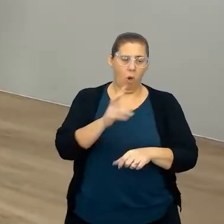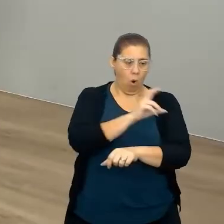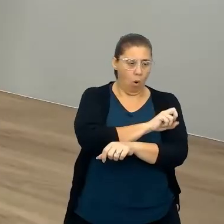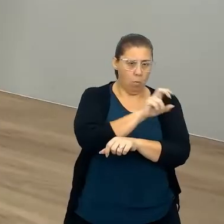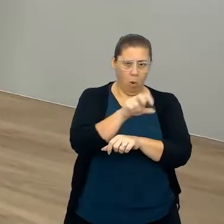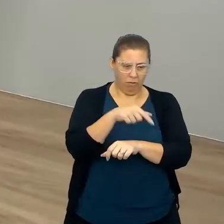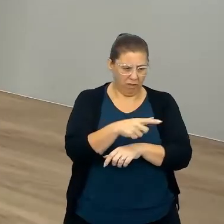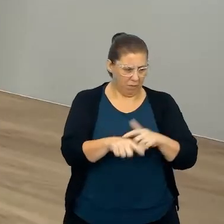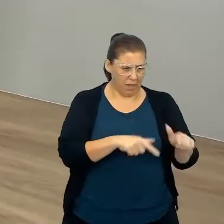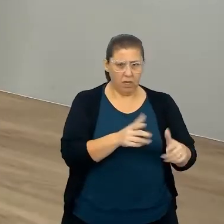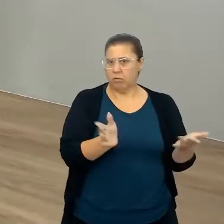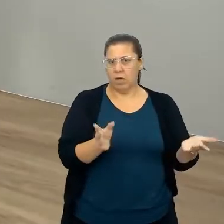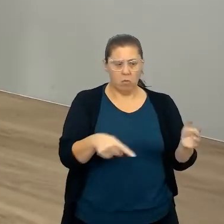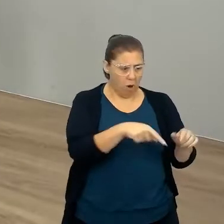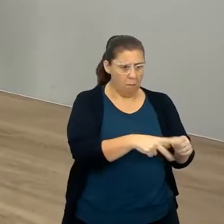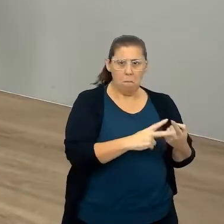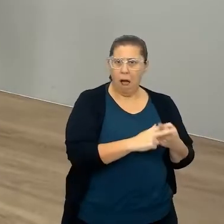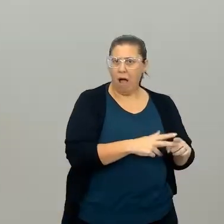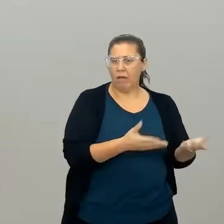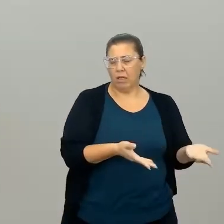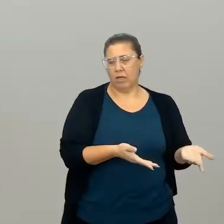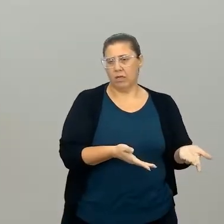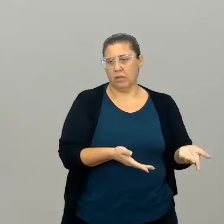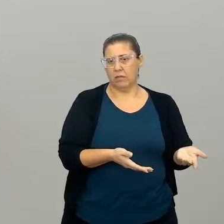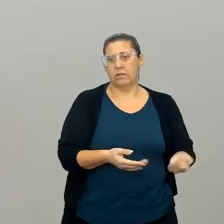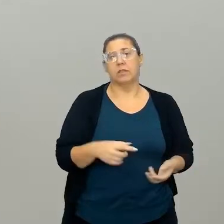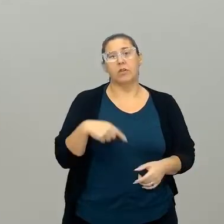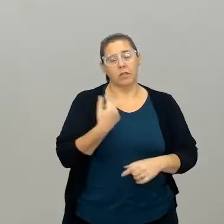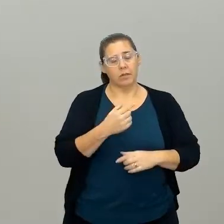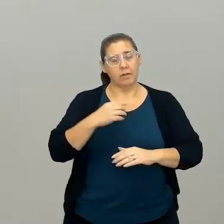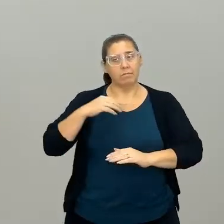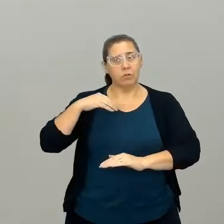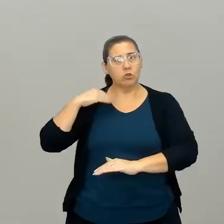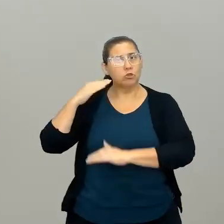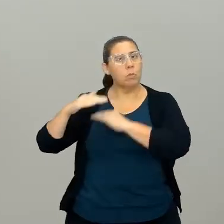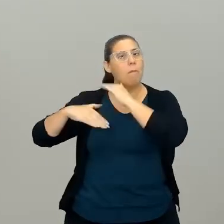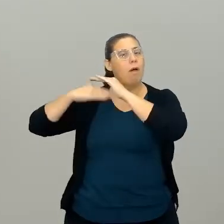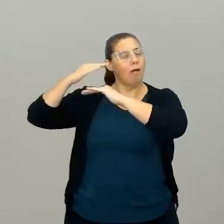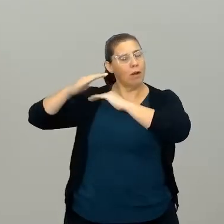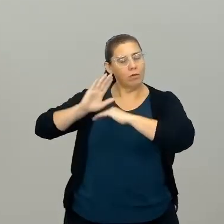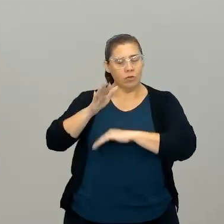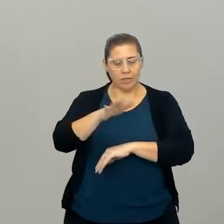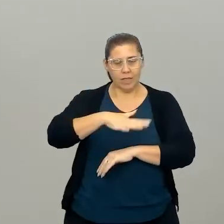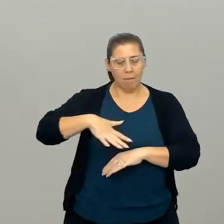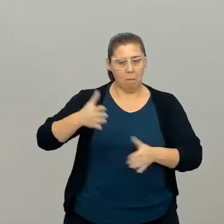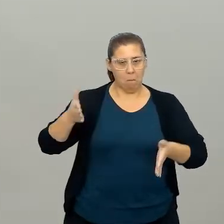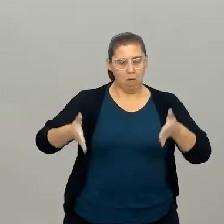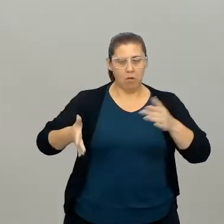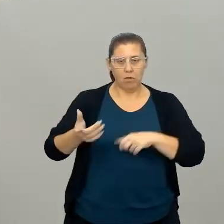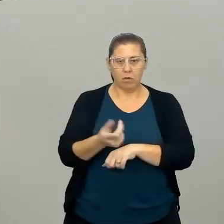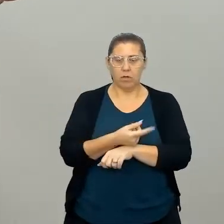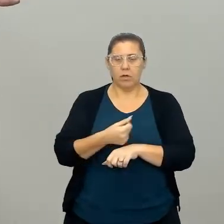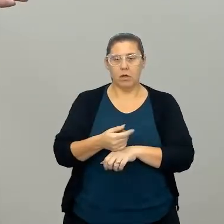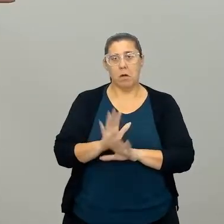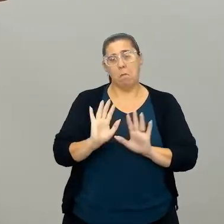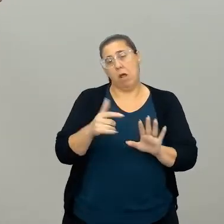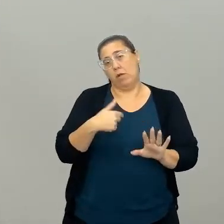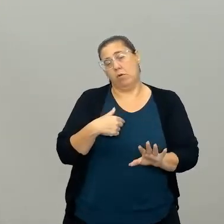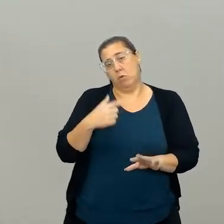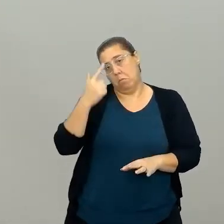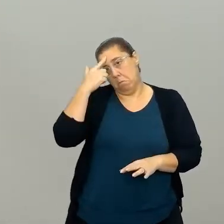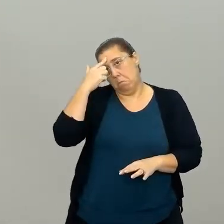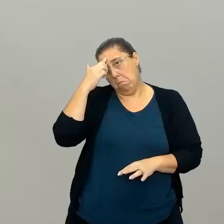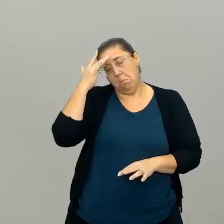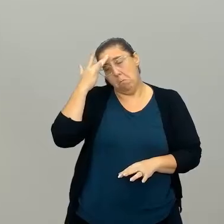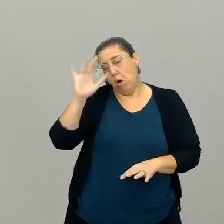robô. Né? Então a gente já está meio que superando essa fase do capitalismo. Agora, eu não tenho bola de cristal.